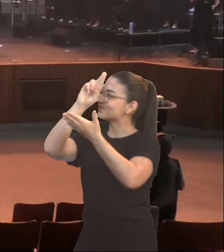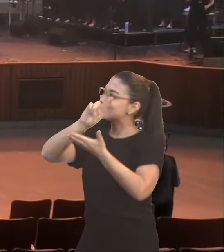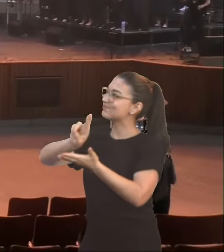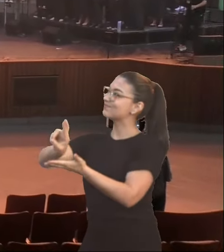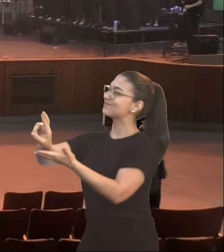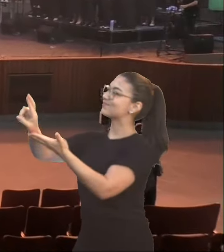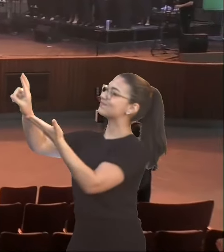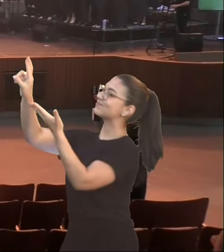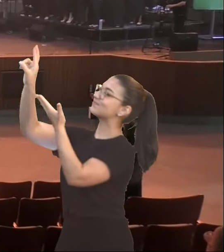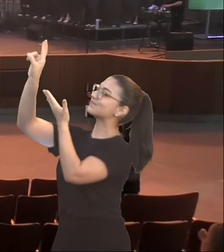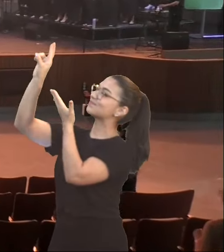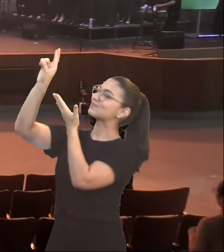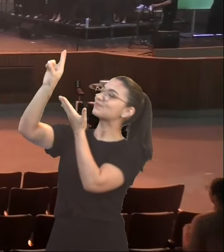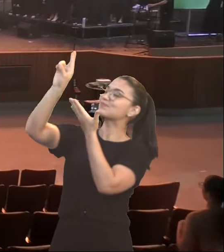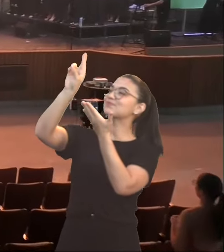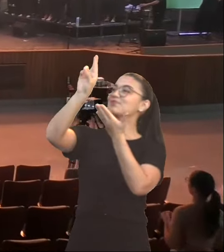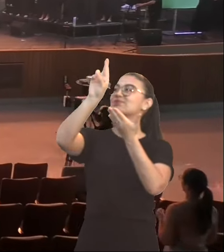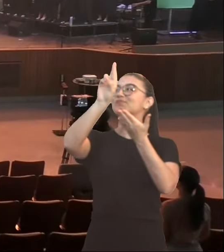ao Senhor.